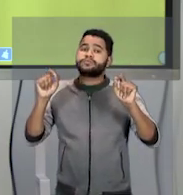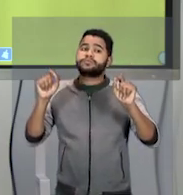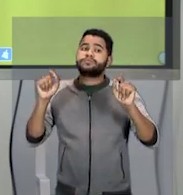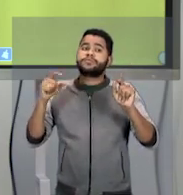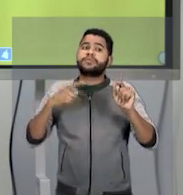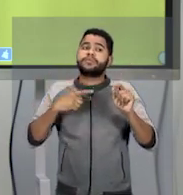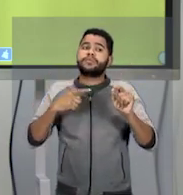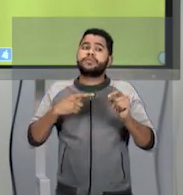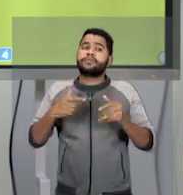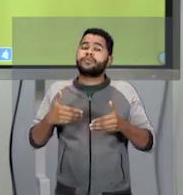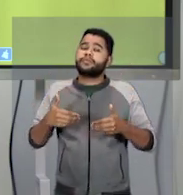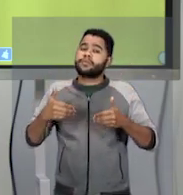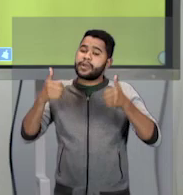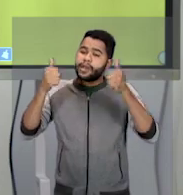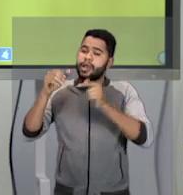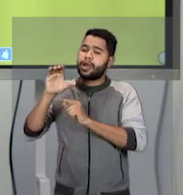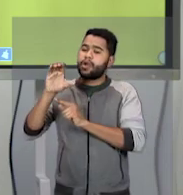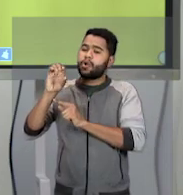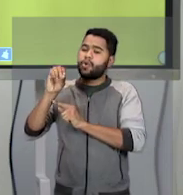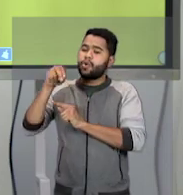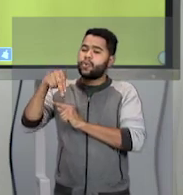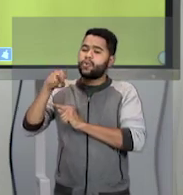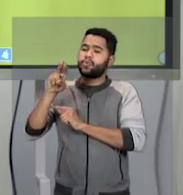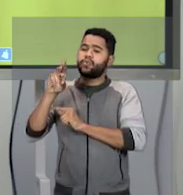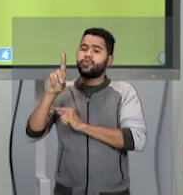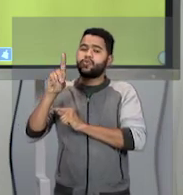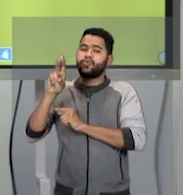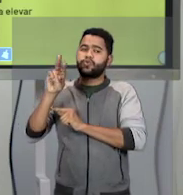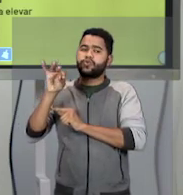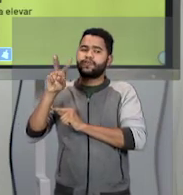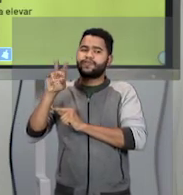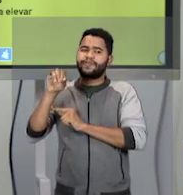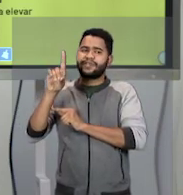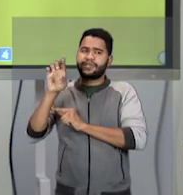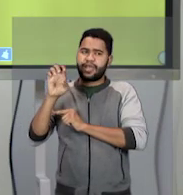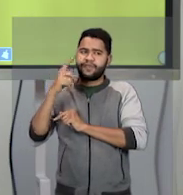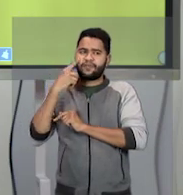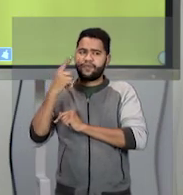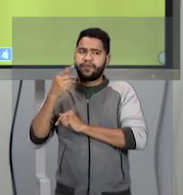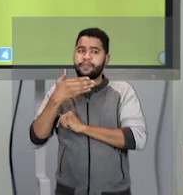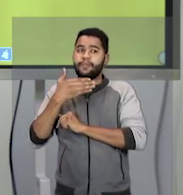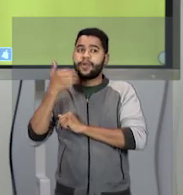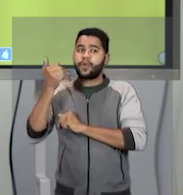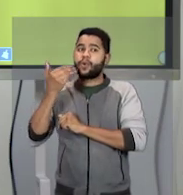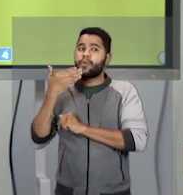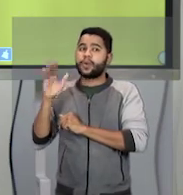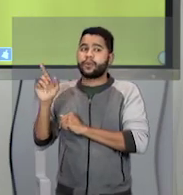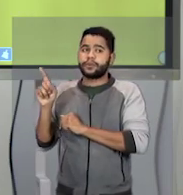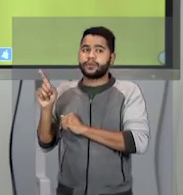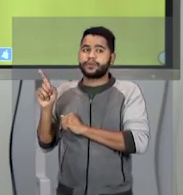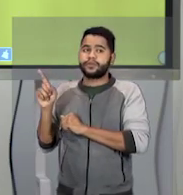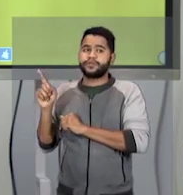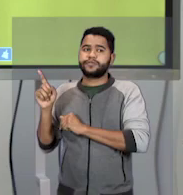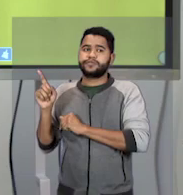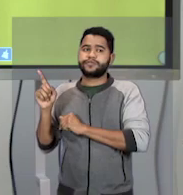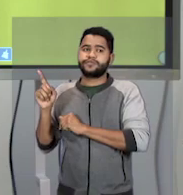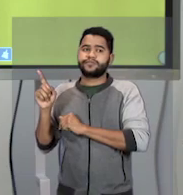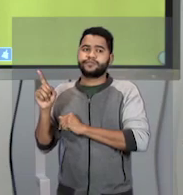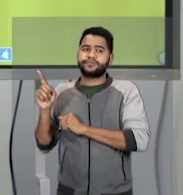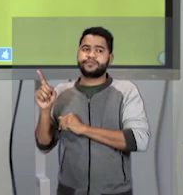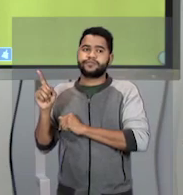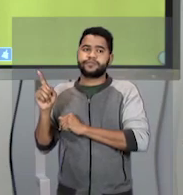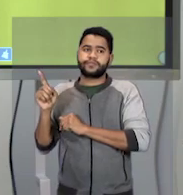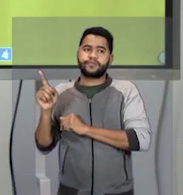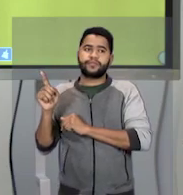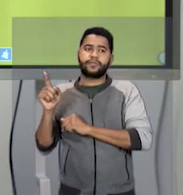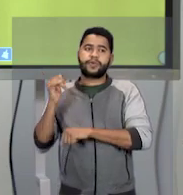aquele que tiver a melhor condutividade térmica. Vamos ver qual deles tem melhor condutividade térmica. A